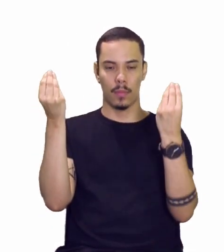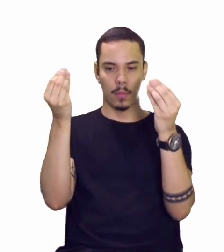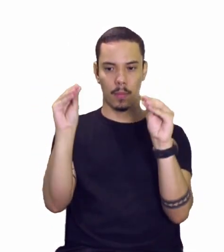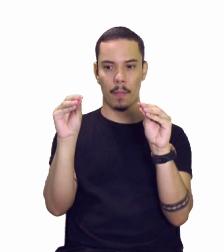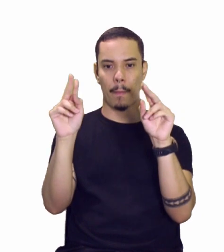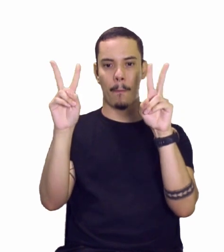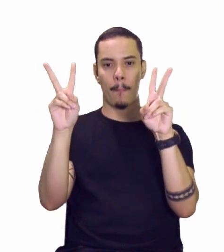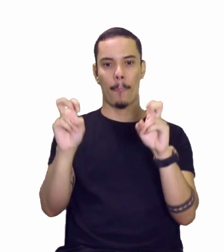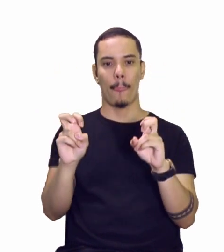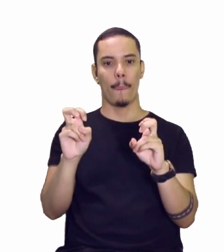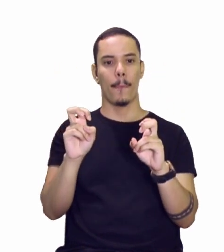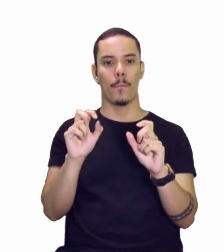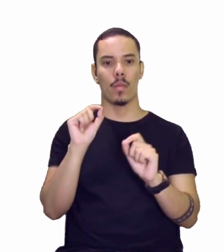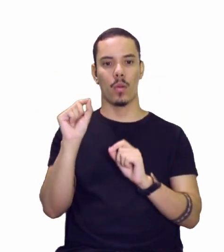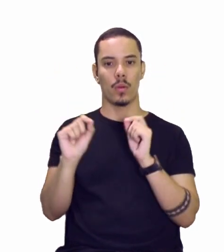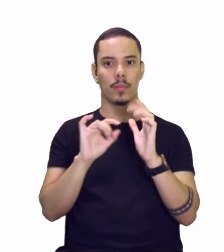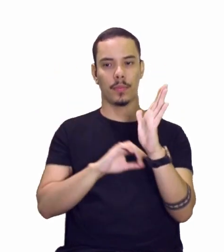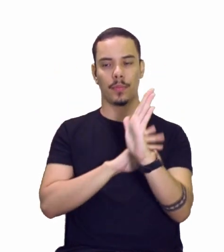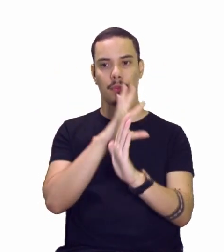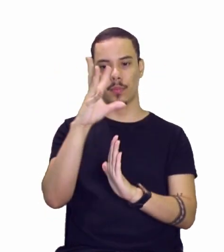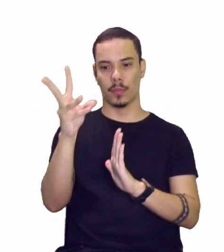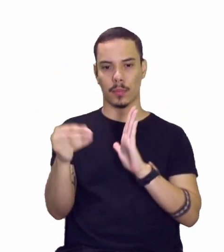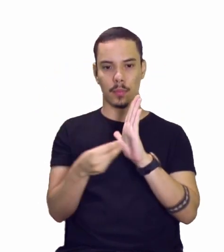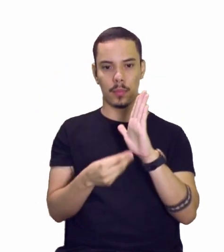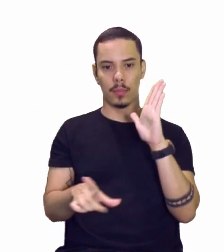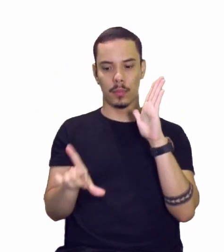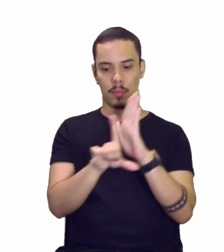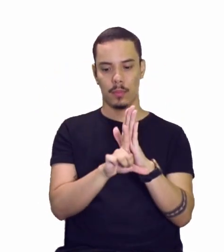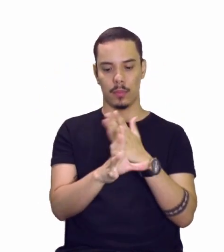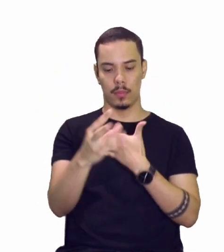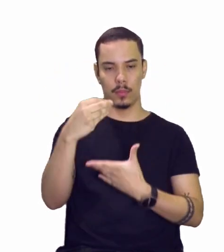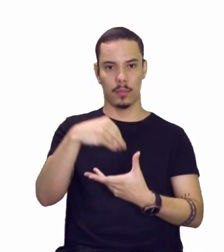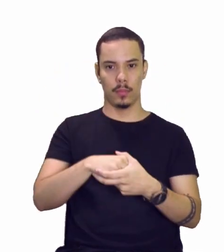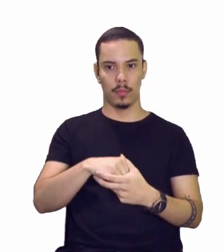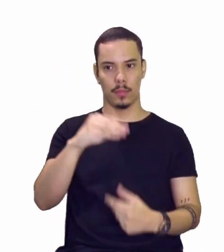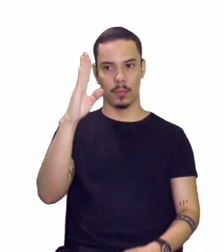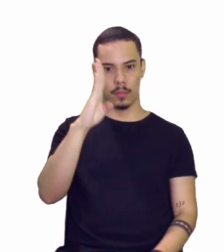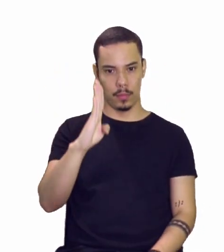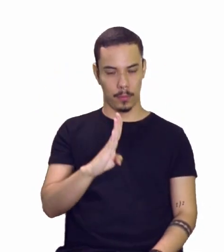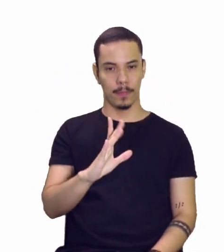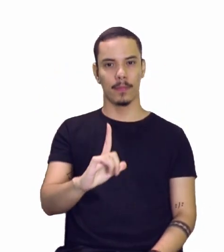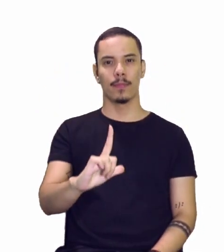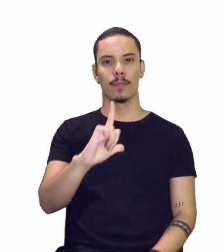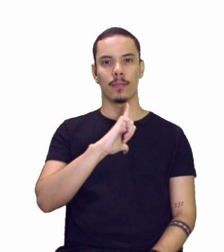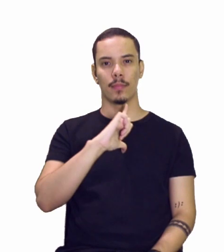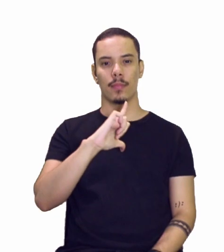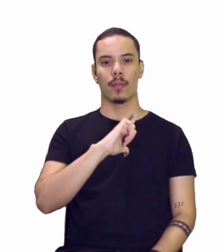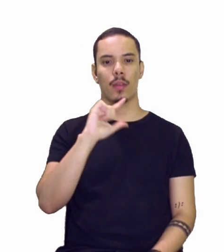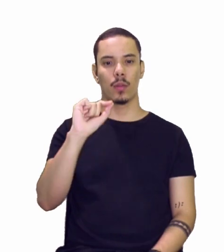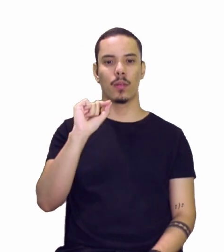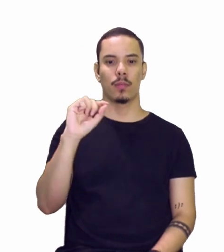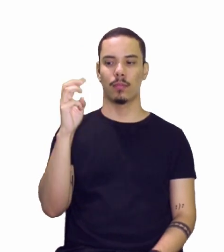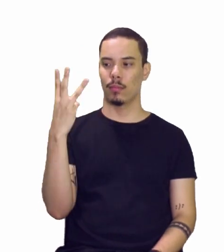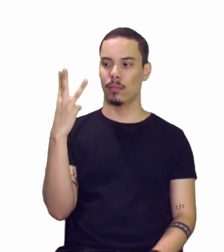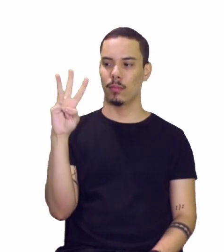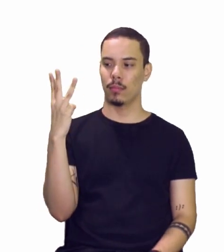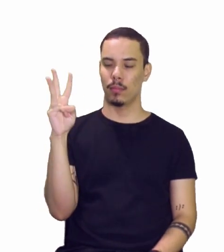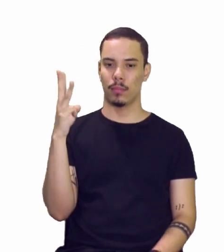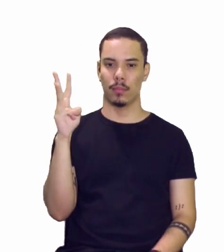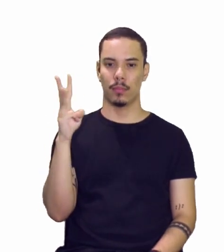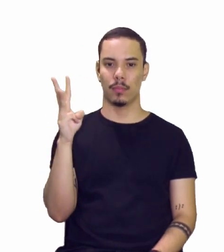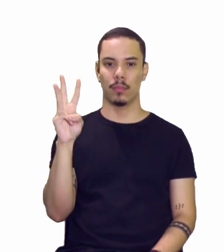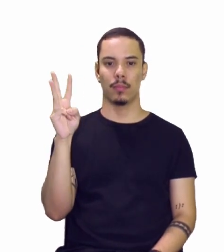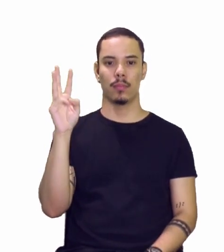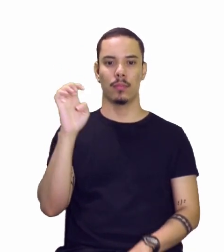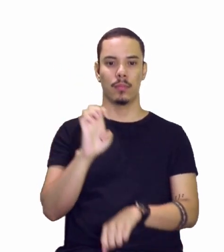questão da Amazônia legal, que é que está dentro do Brasil, eu tenho um pouco do Maranhão, todo o